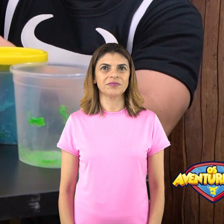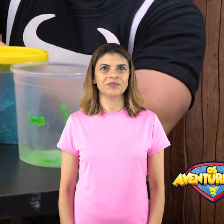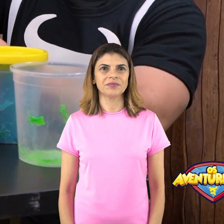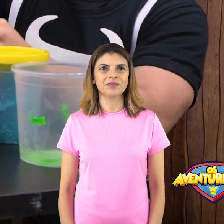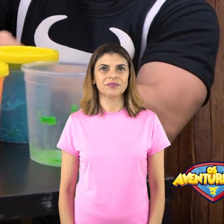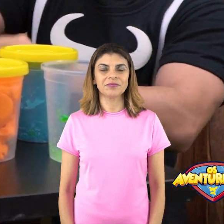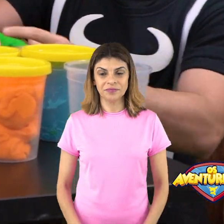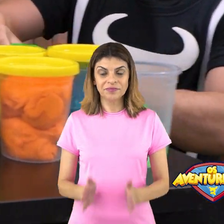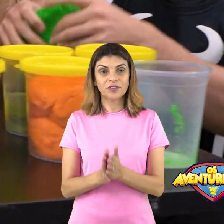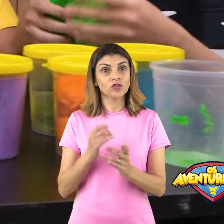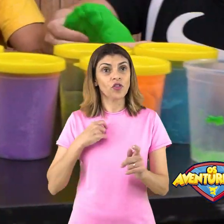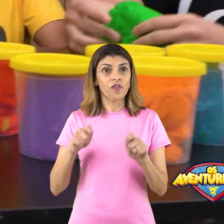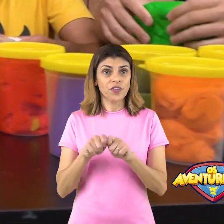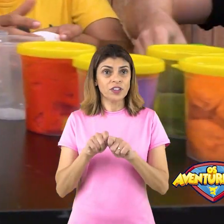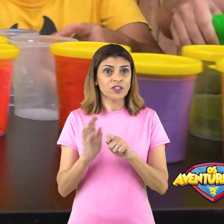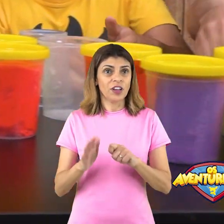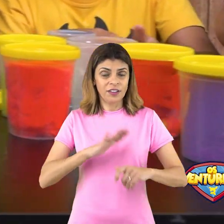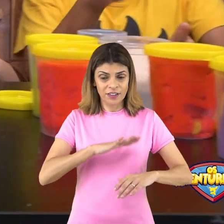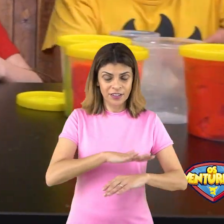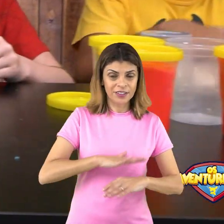Tá valendo, já tô fazendo a minha já.